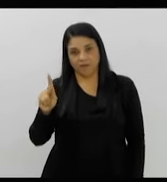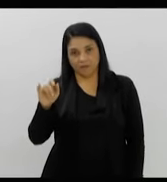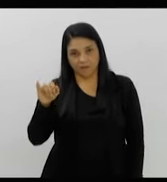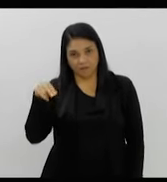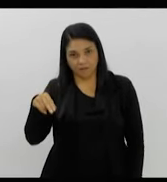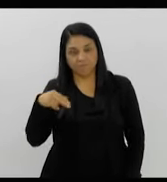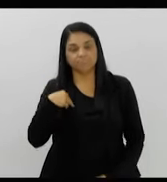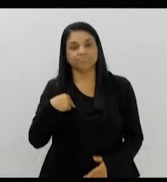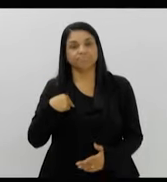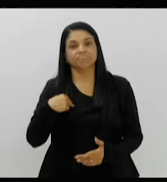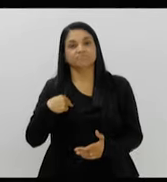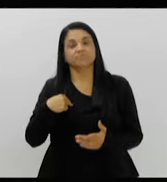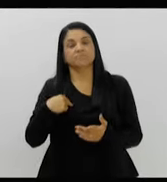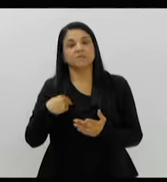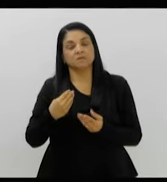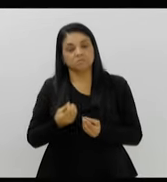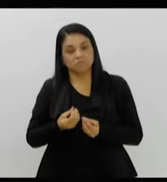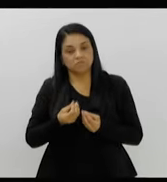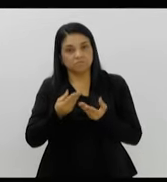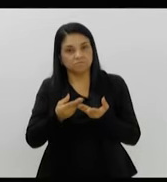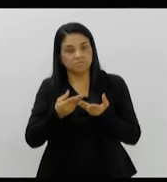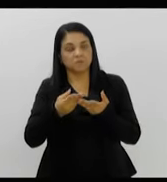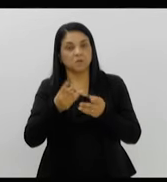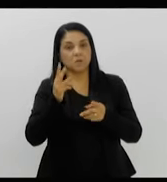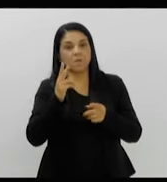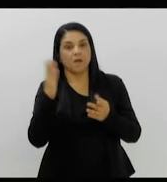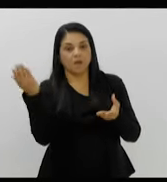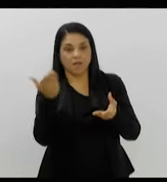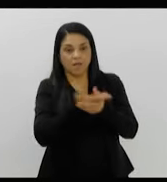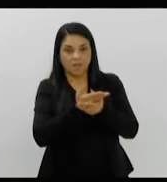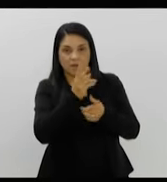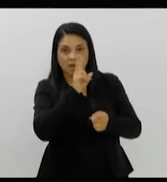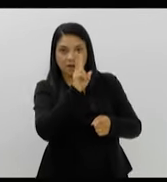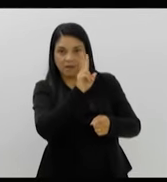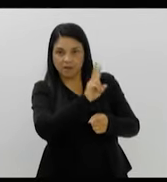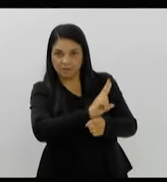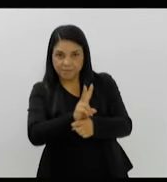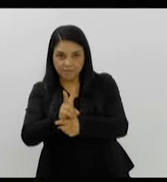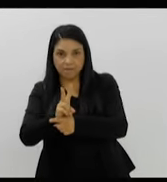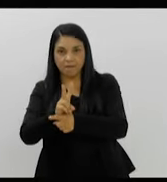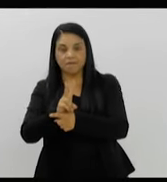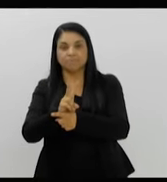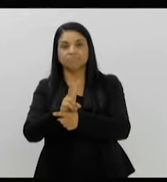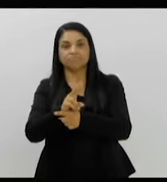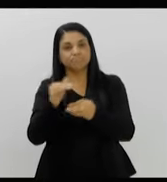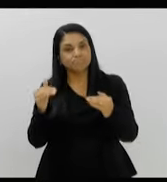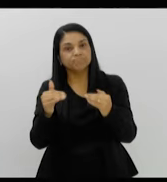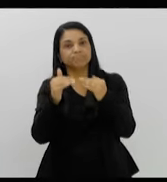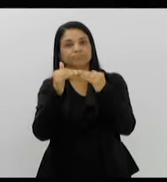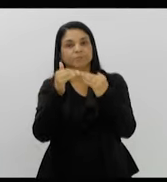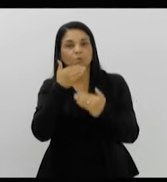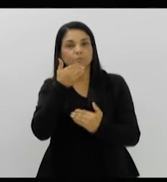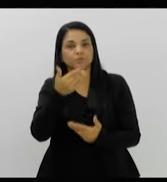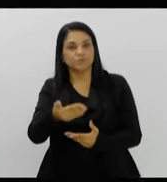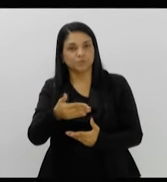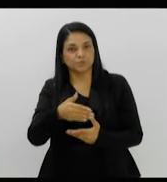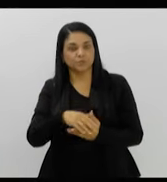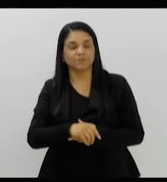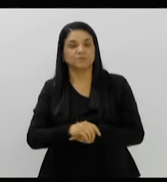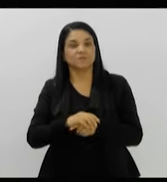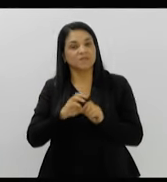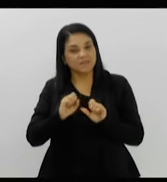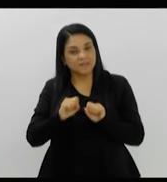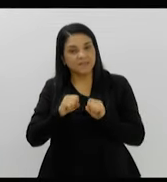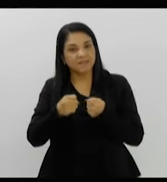favorável a muitas a muitos desses pedidos então ministro deferiu